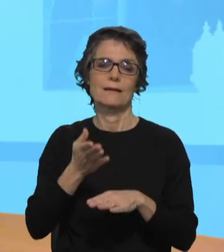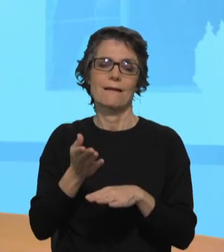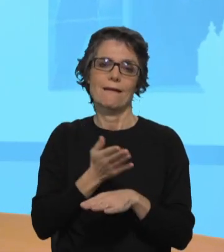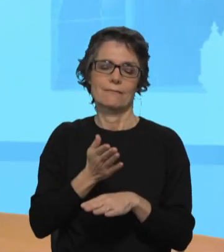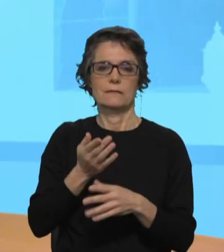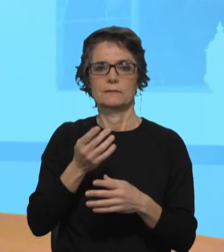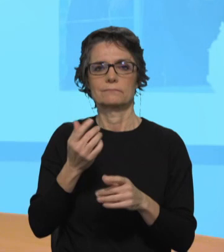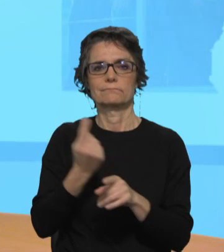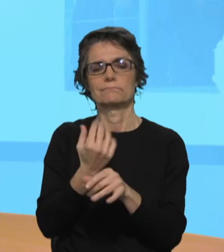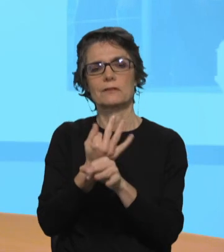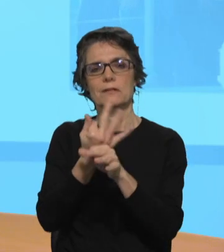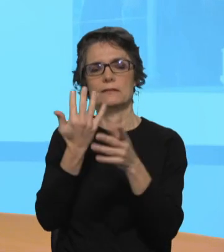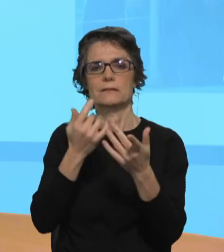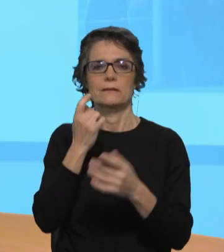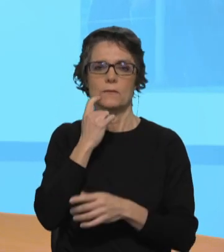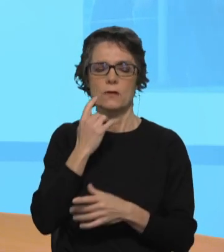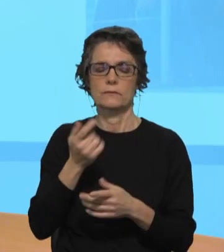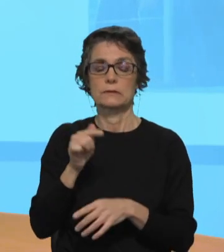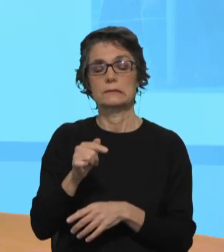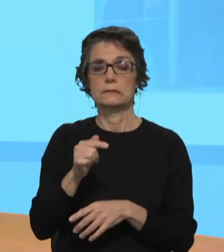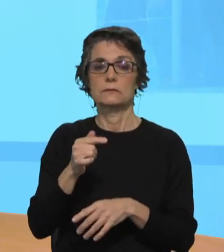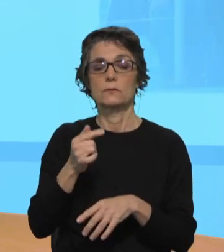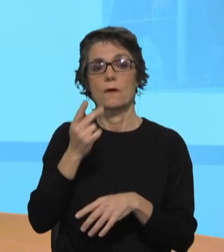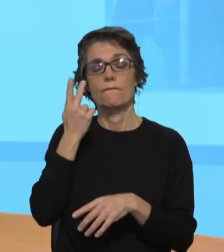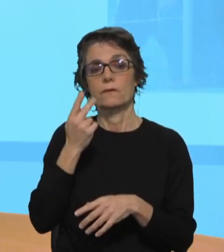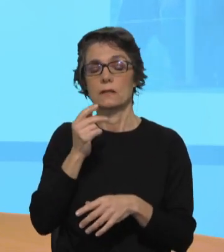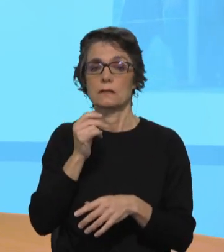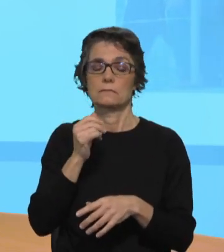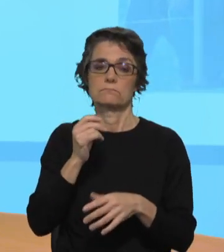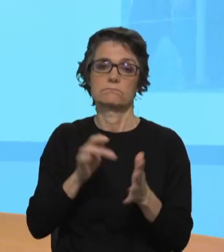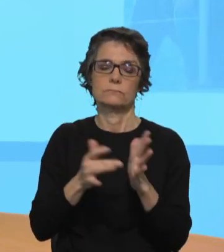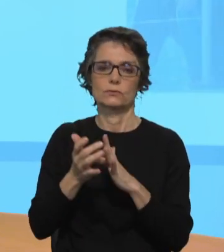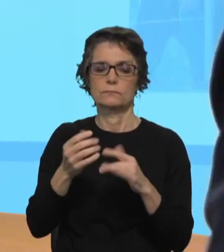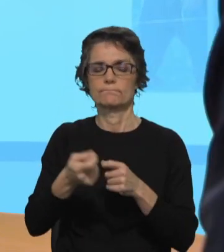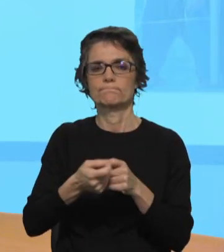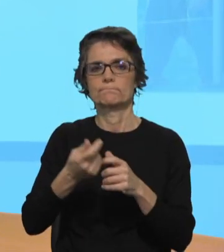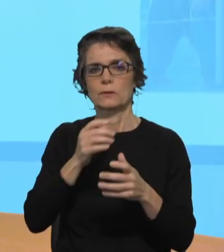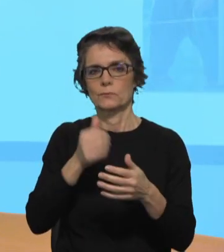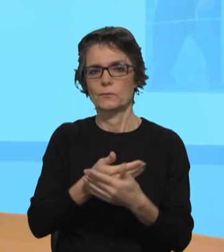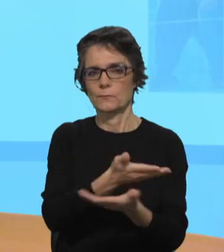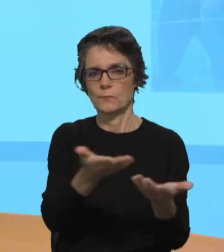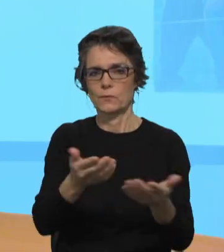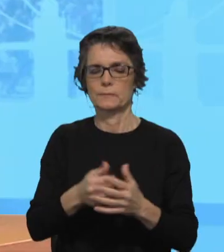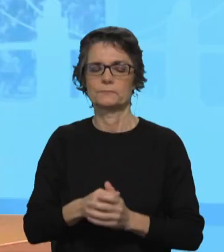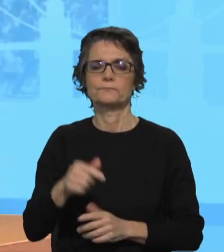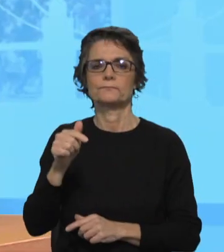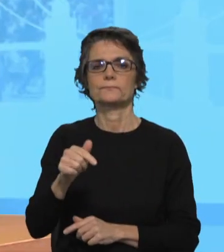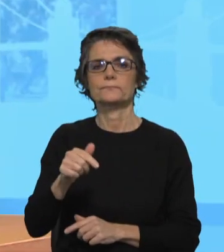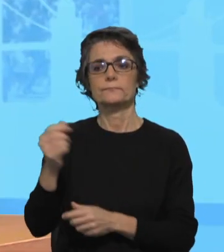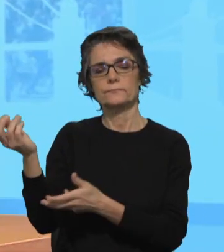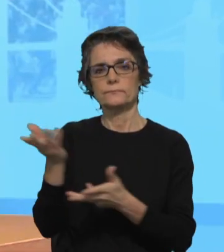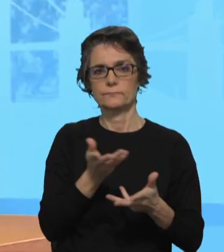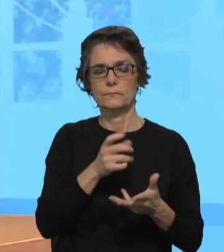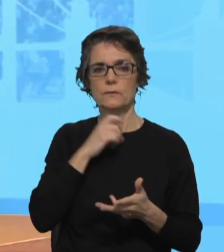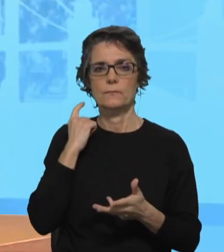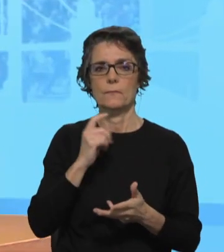um tempo em que se recordam os últimos momentos da vida de Jesus. Recebemos neste programa o Padre Alexandre Palma, professor